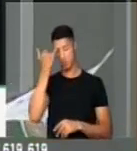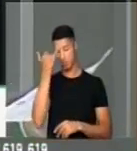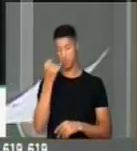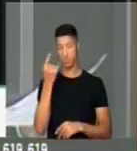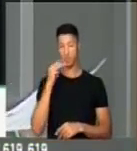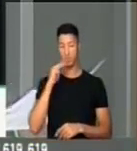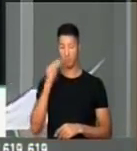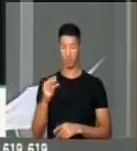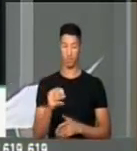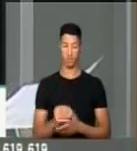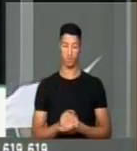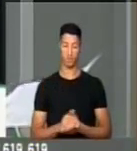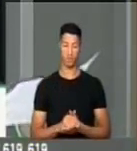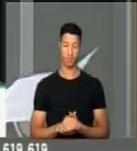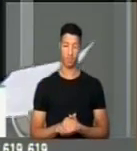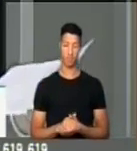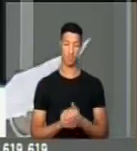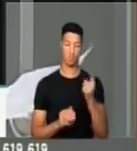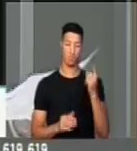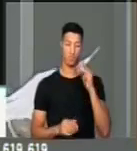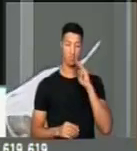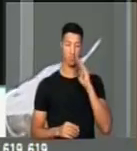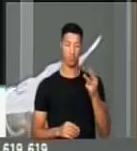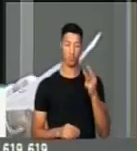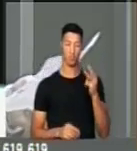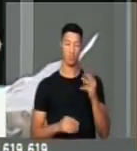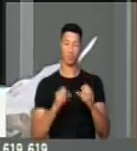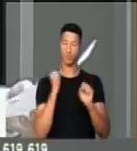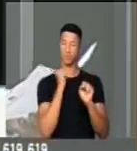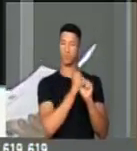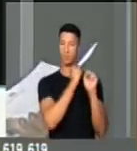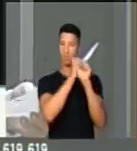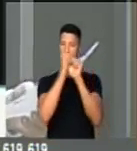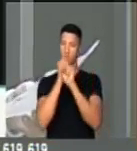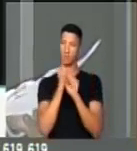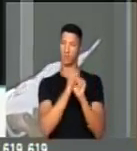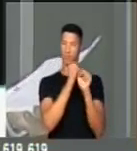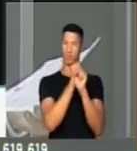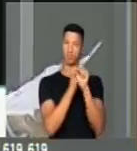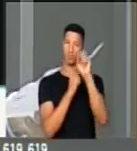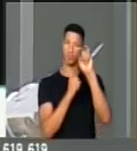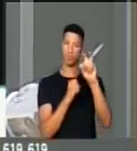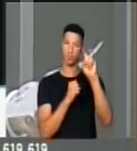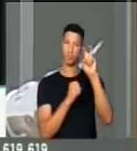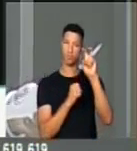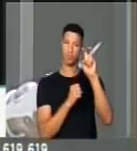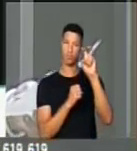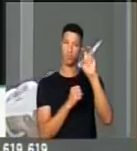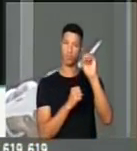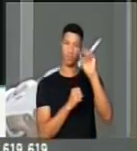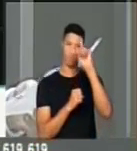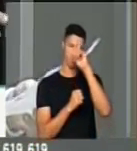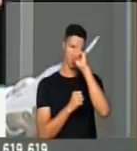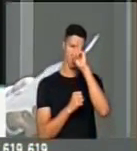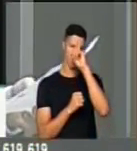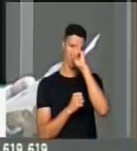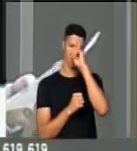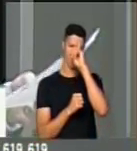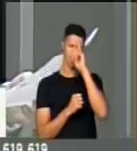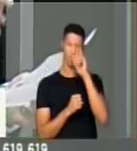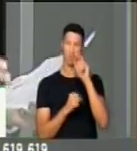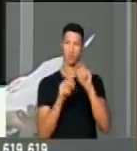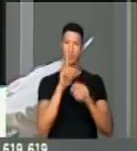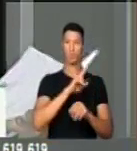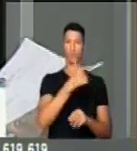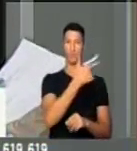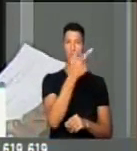é 1 bilhão. 1 bilhão daria para construir 50 hospitais, gastando